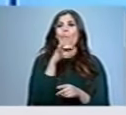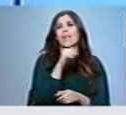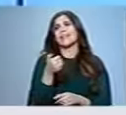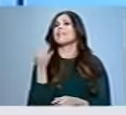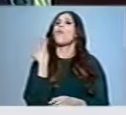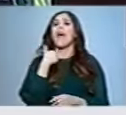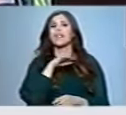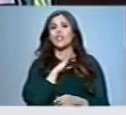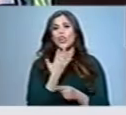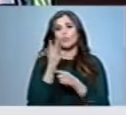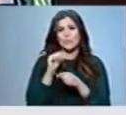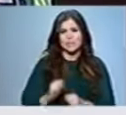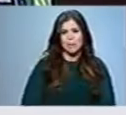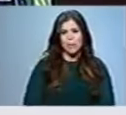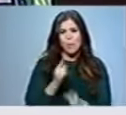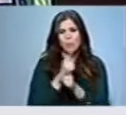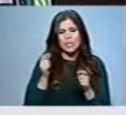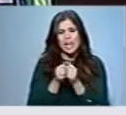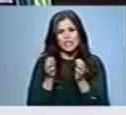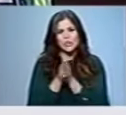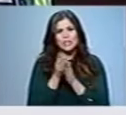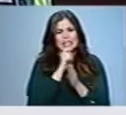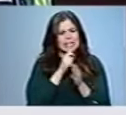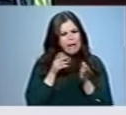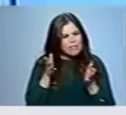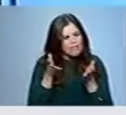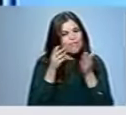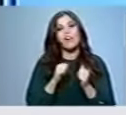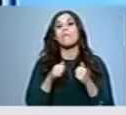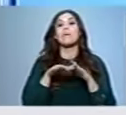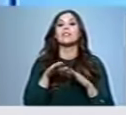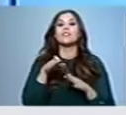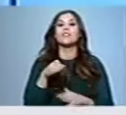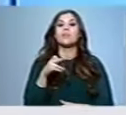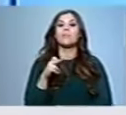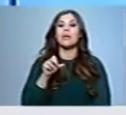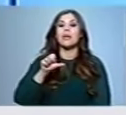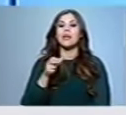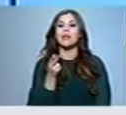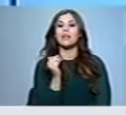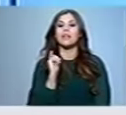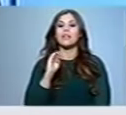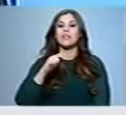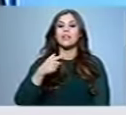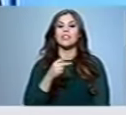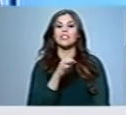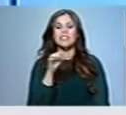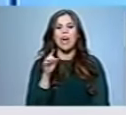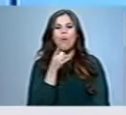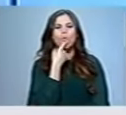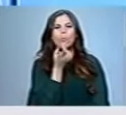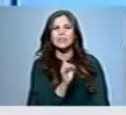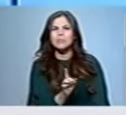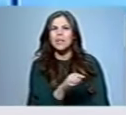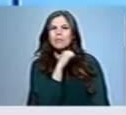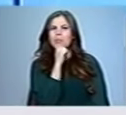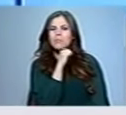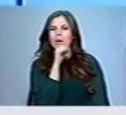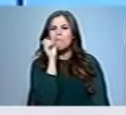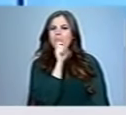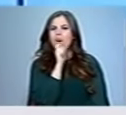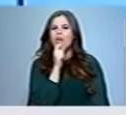bons nisto, Do Paquistão, eles ainda não perceberam que podem fazer dinheiro com o turista, então são genuinamente simpáticos. Sim. E quando